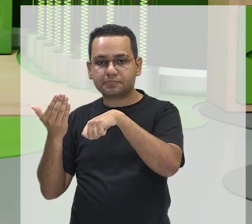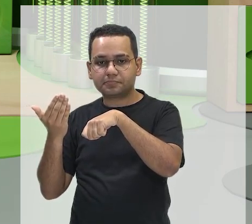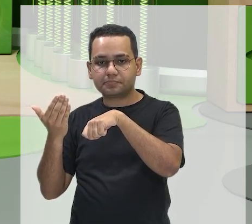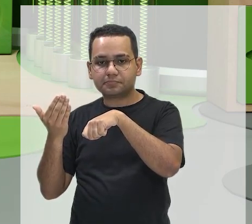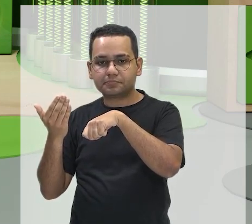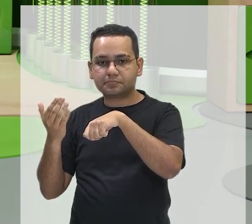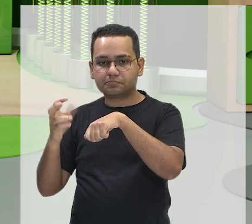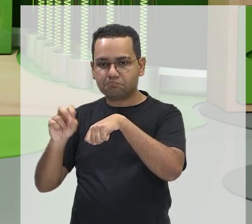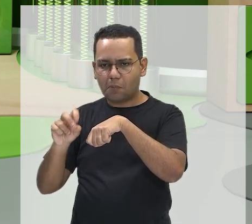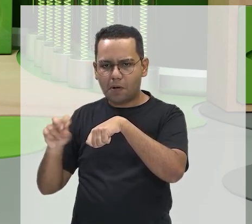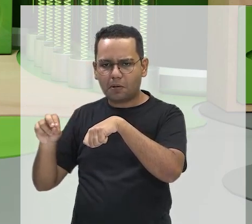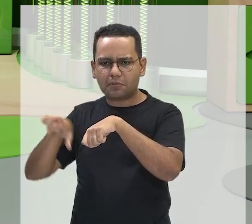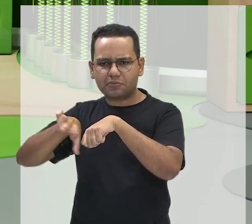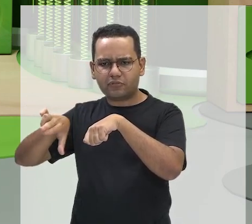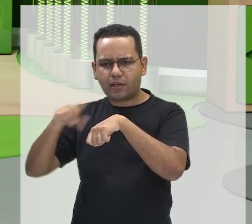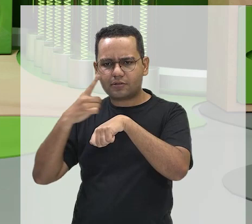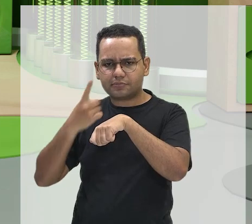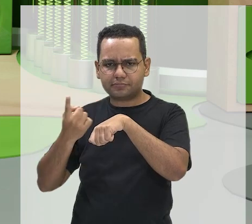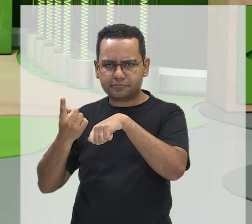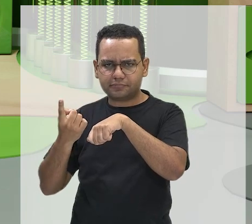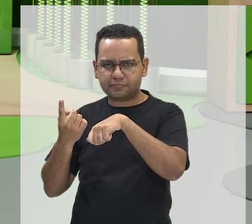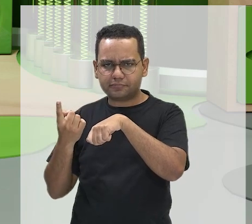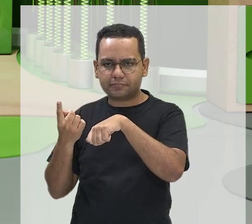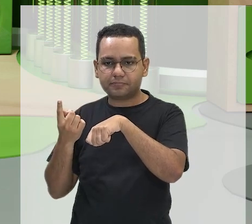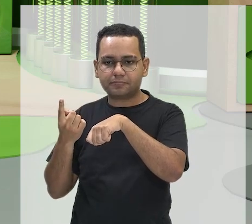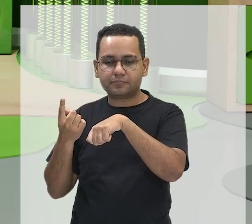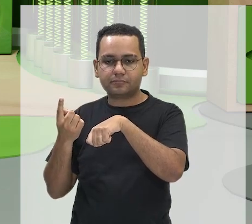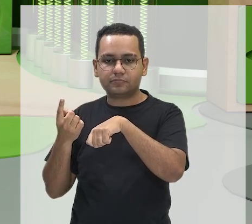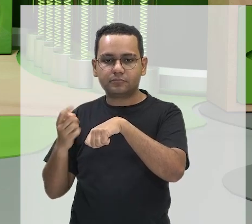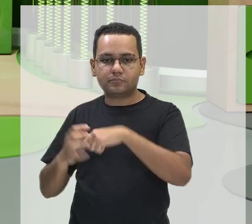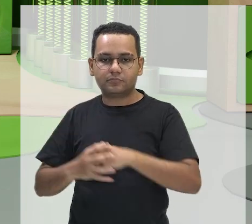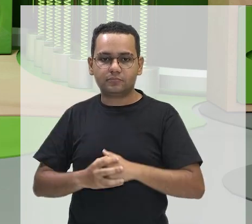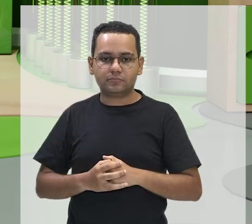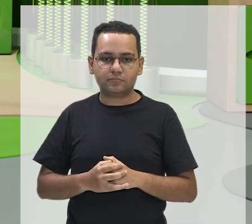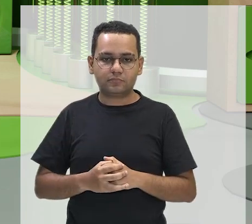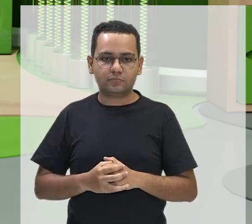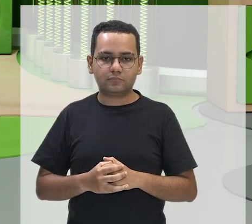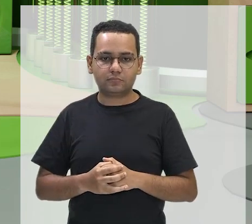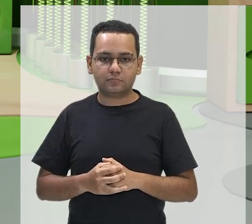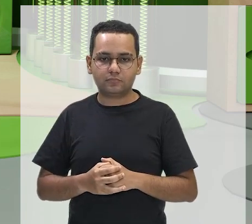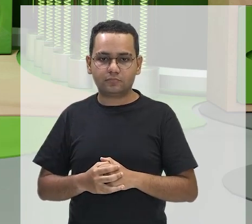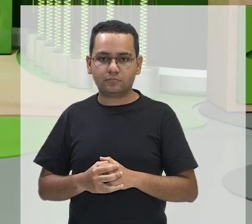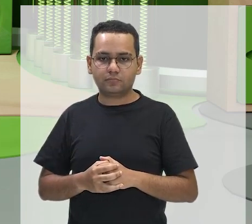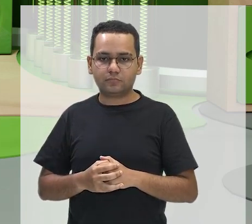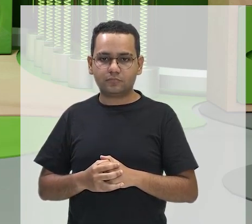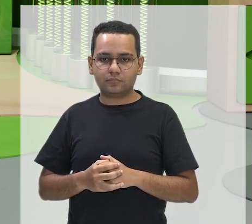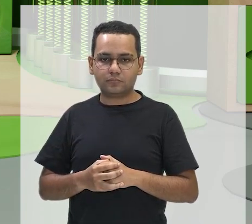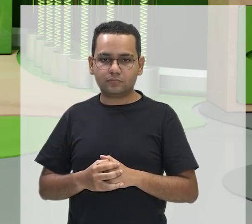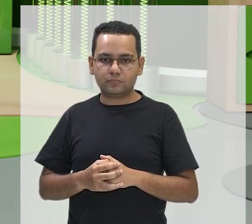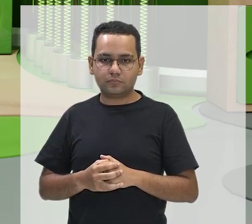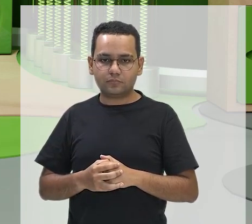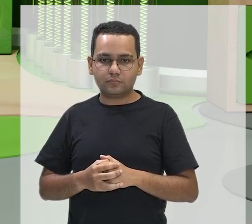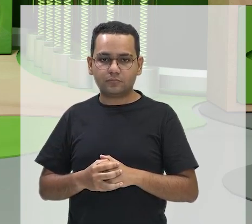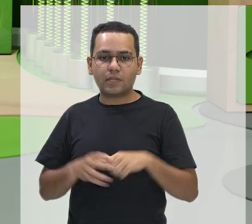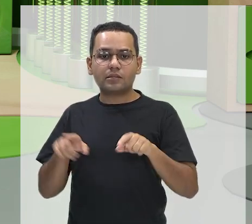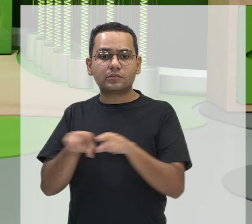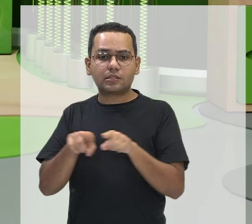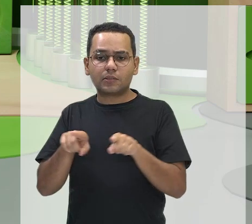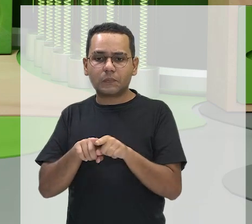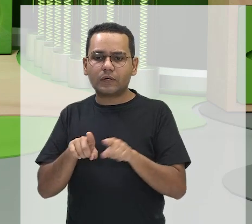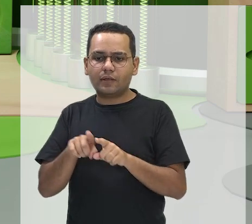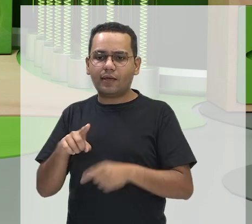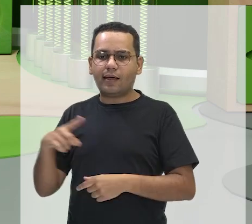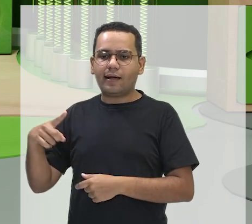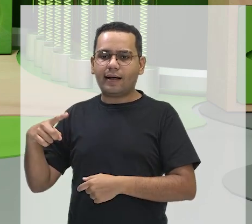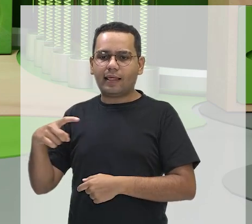sendo colocados ali, ó, nessa parte aqui da nossa imagem. Nós temos aqui outras estruturas que são a larva, né, que é uma